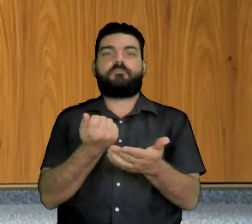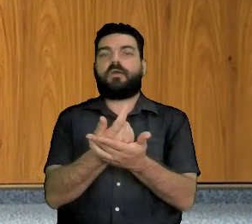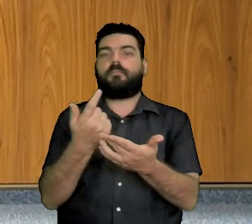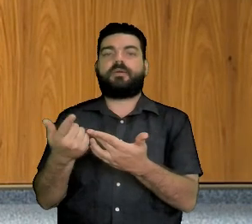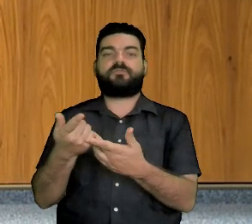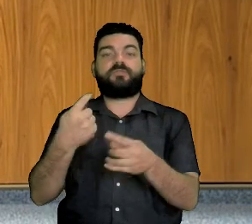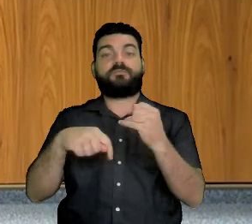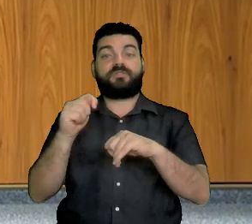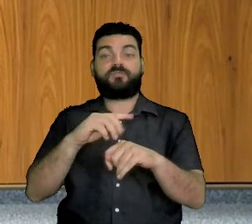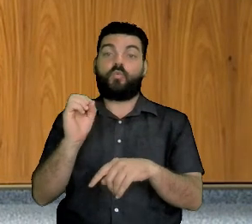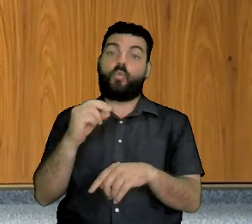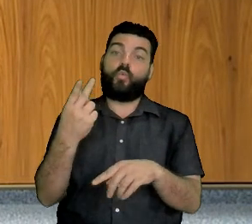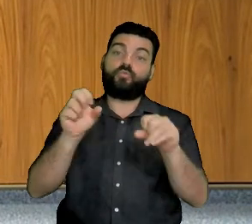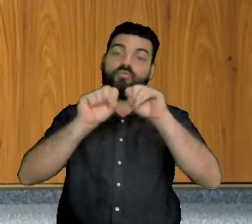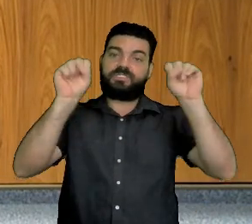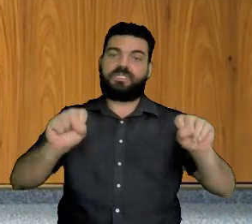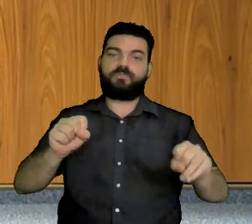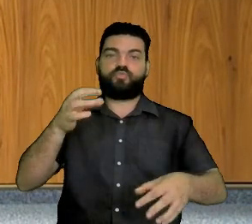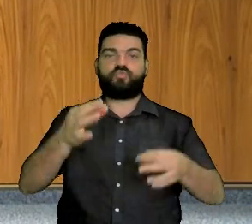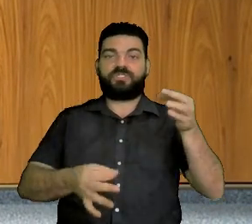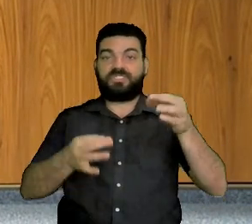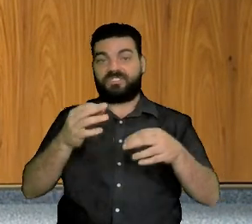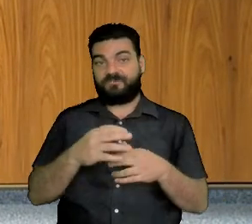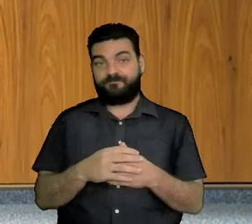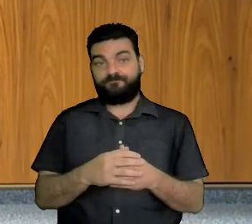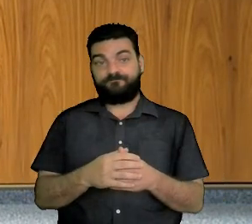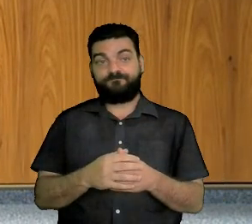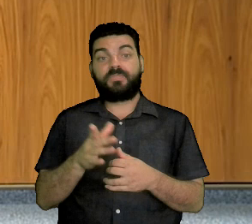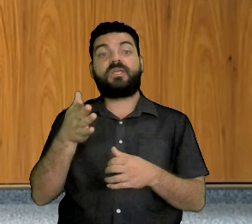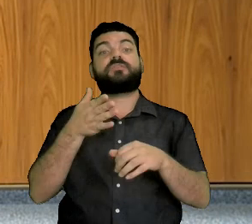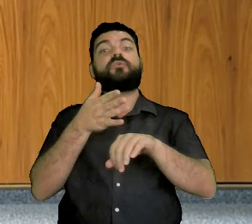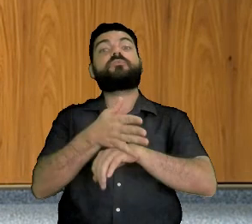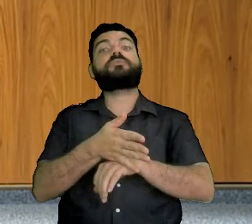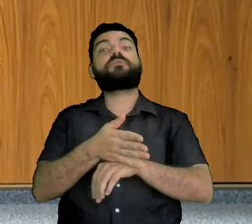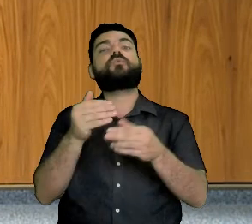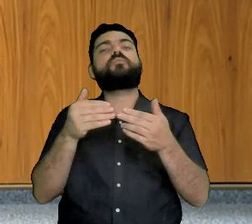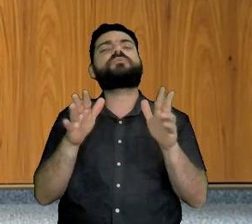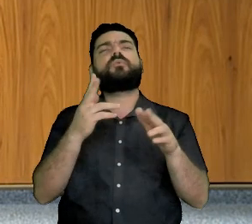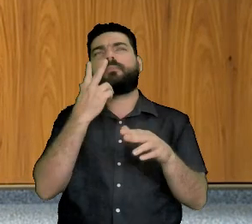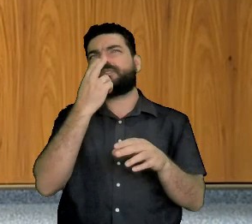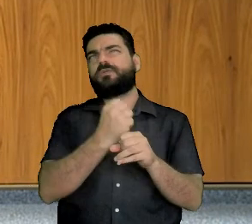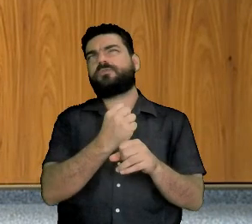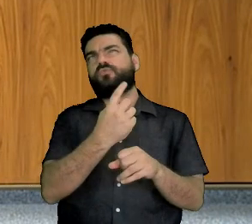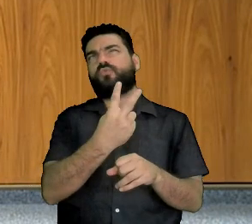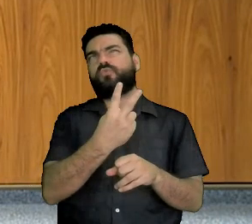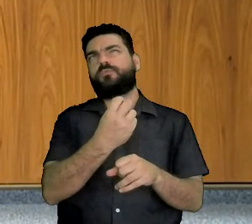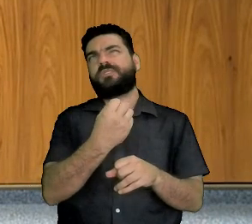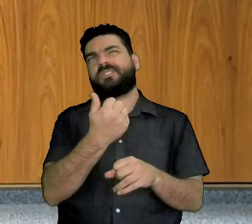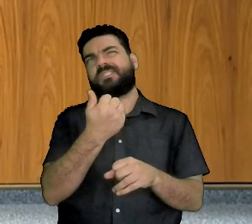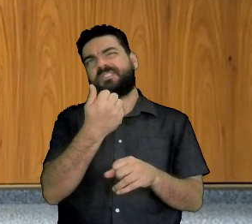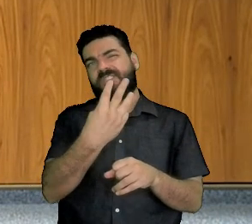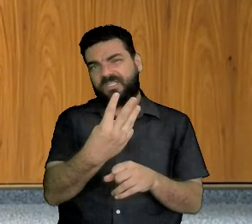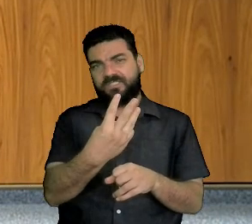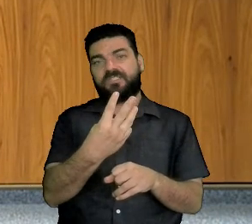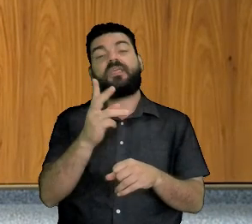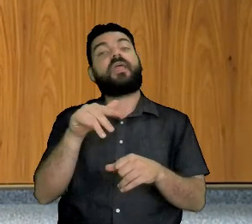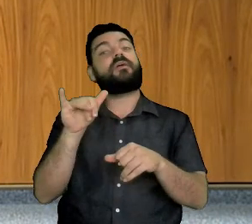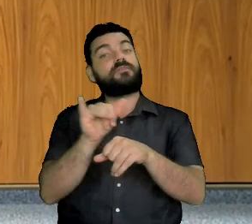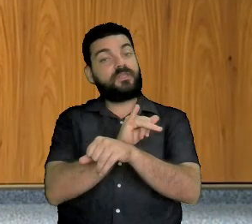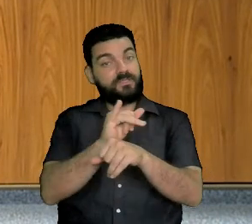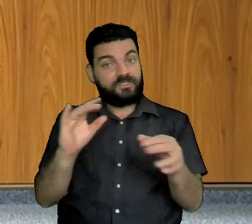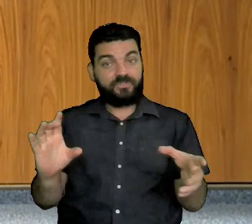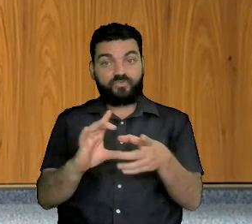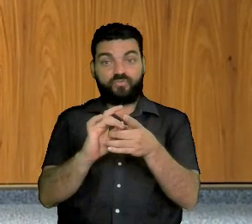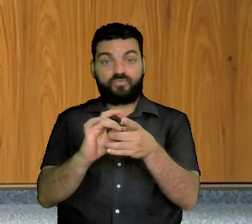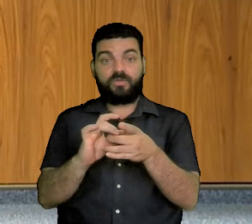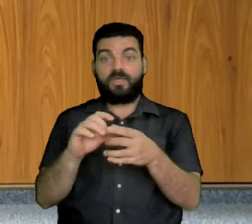sistema de justiça. Essa atuação ela teve início em 2013 e foi resultado dessa articulação conjunta entre